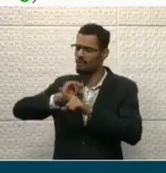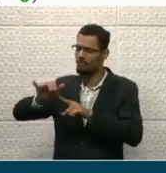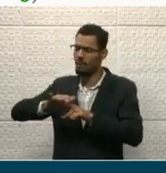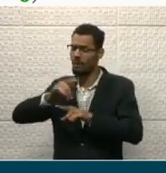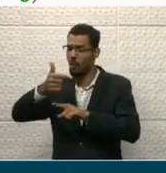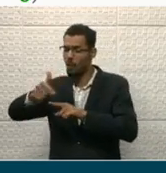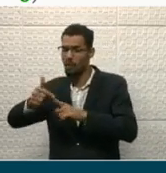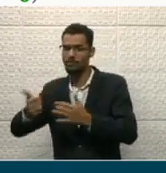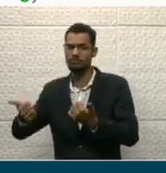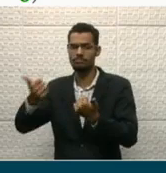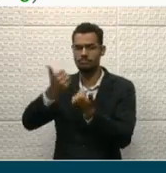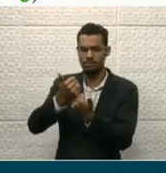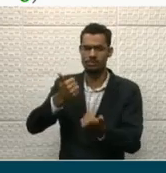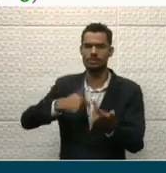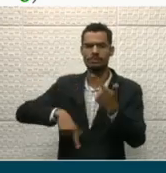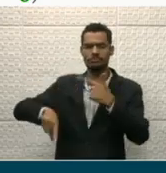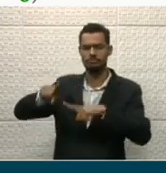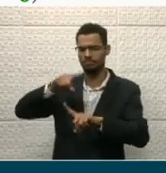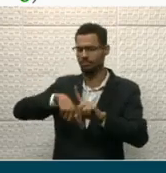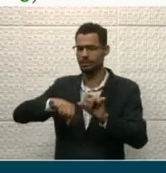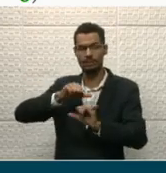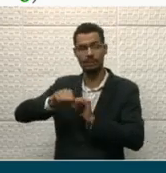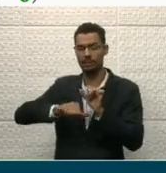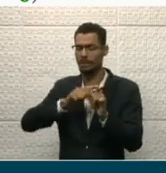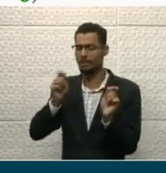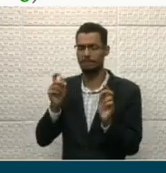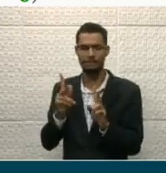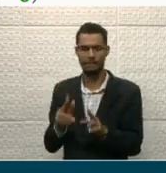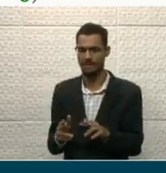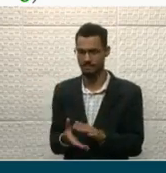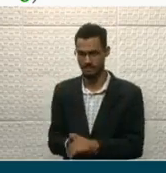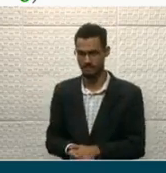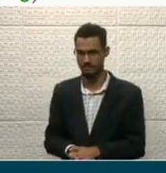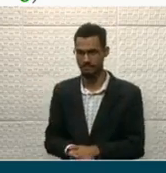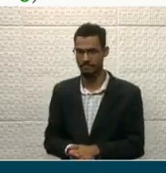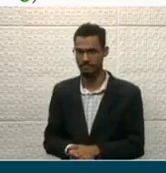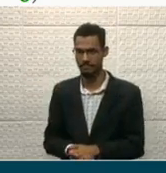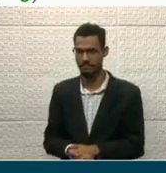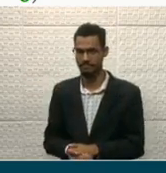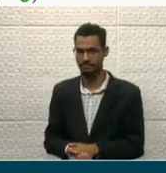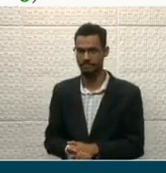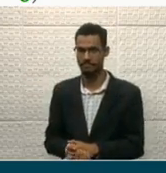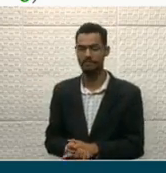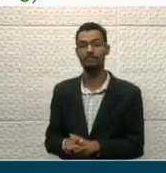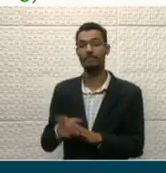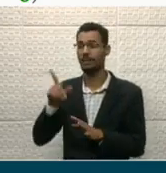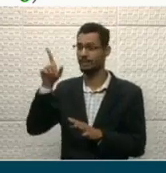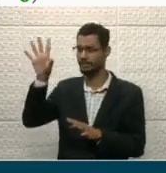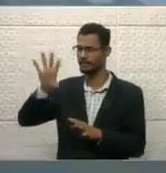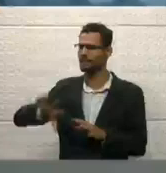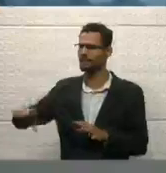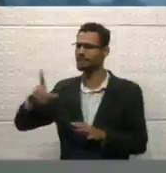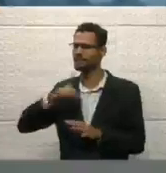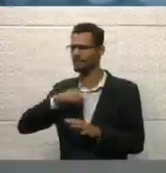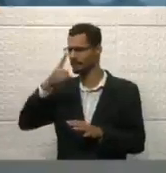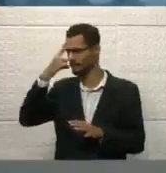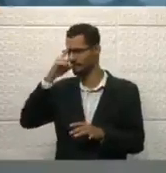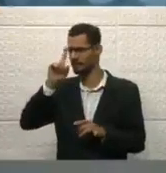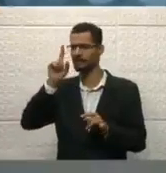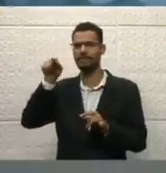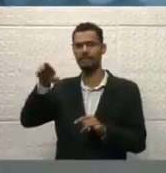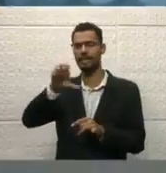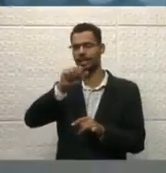outra, eu vou estar lidando com a mesma transformação. Então, esse é o processo que nós temos de construção de